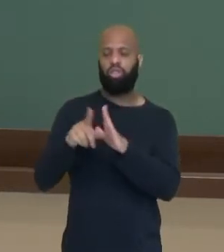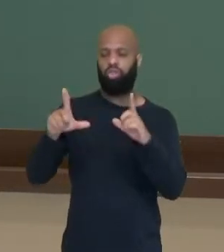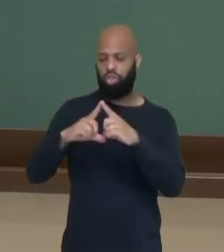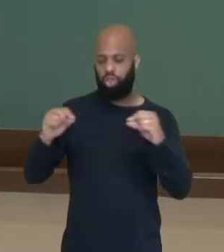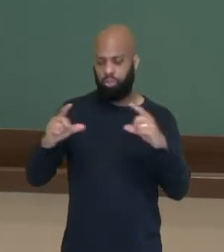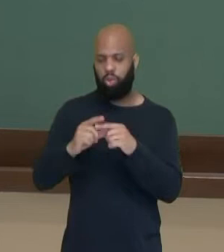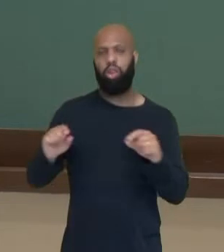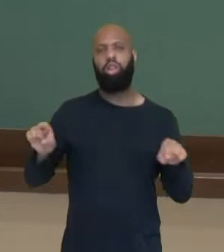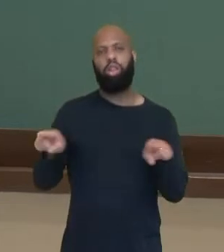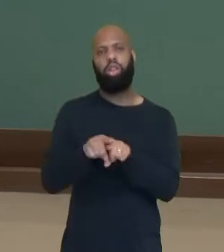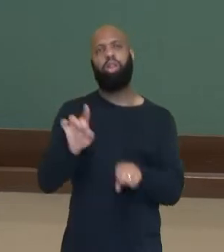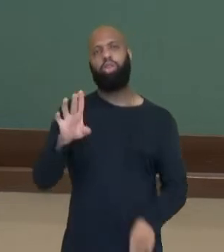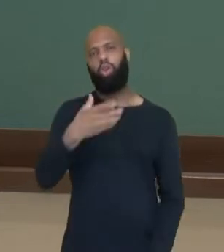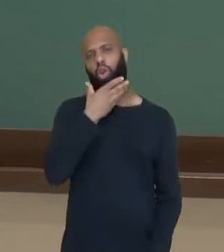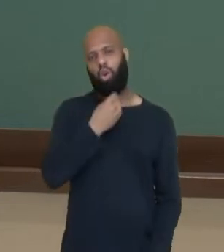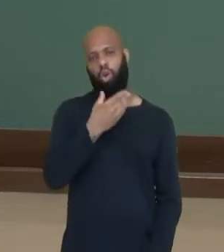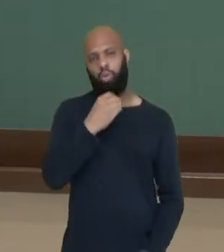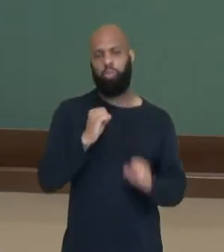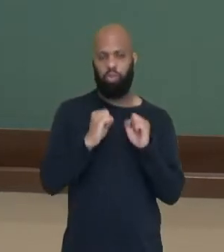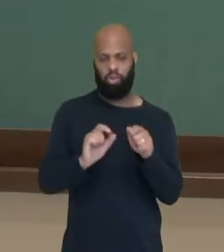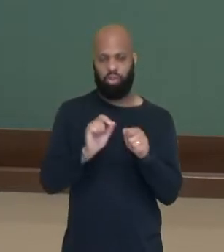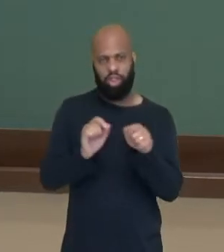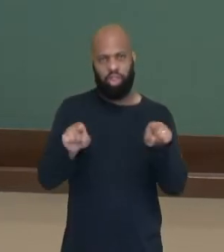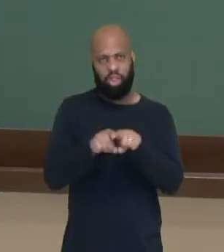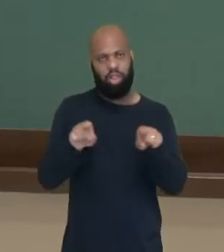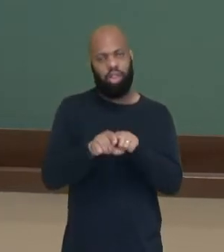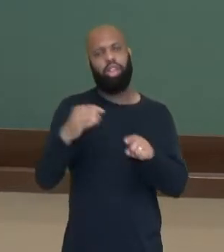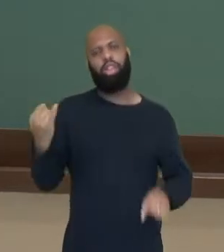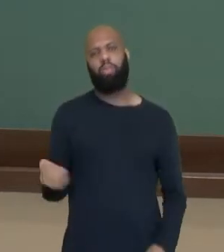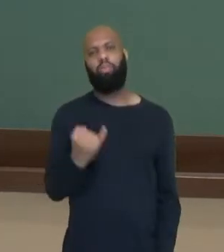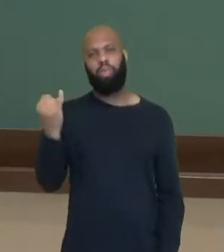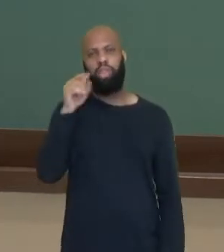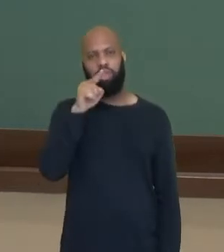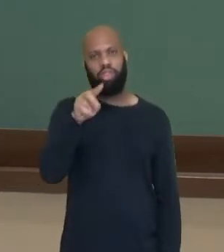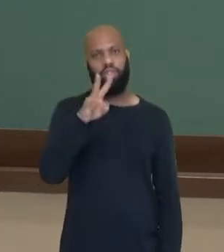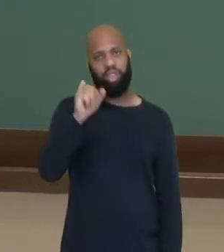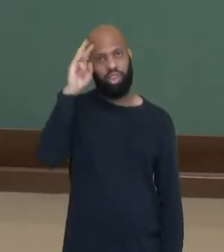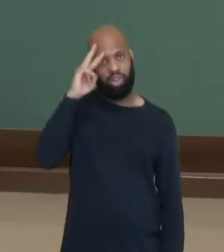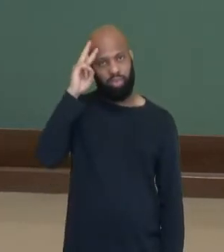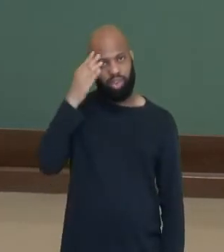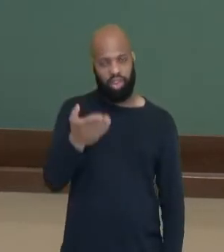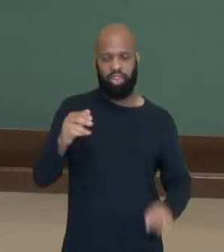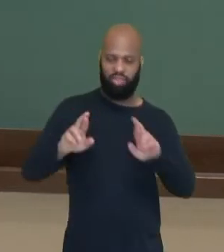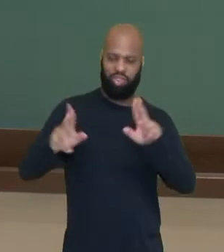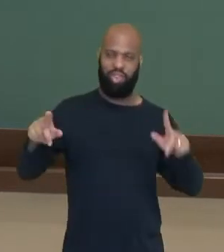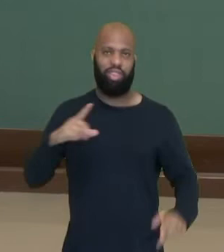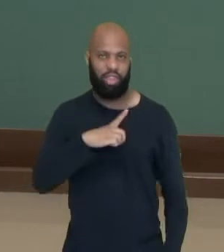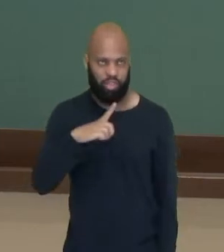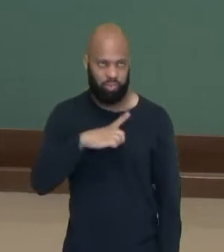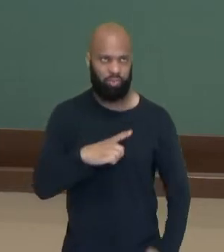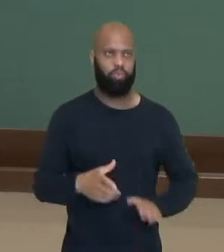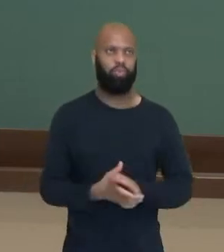somente os homens podem praticar. Então é muito importante também vocês lembrarem dessas diferenças.